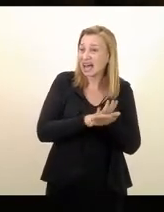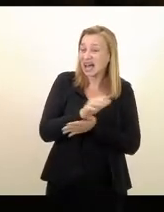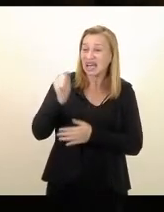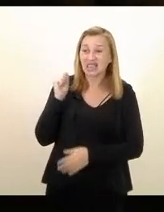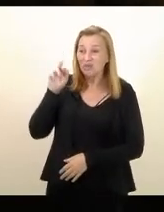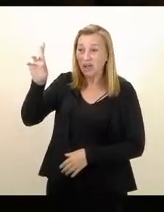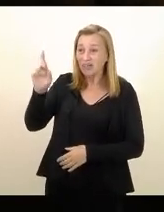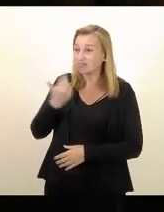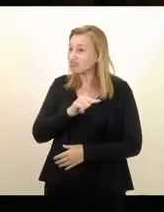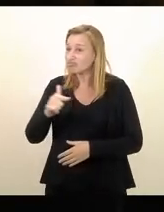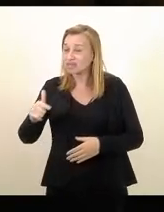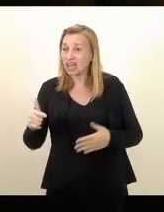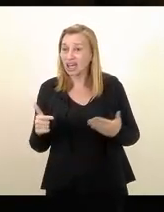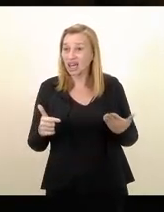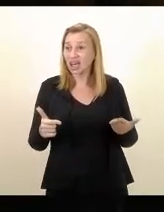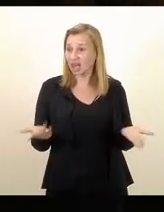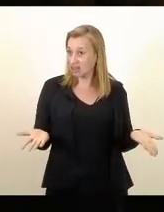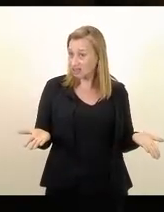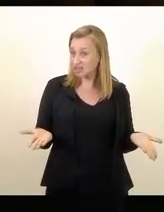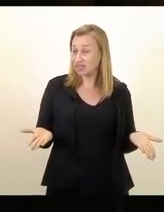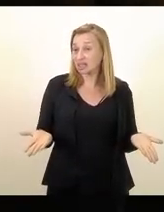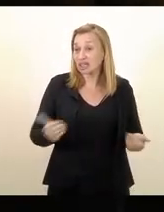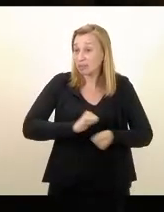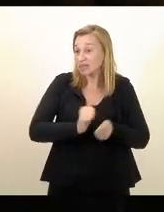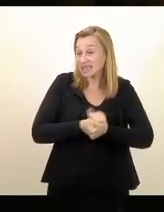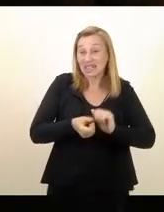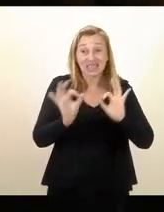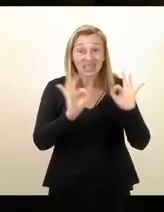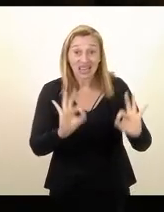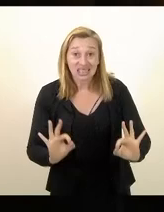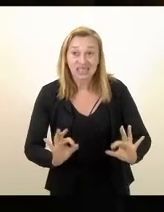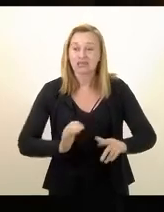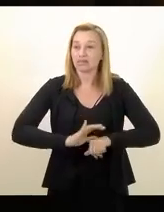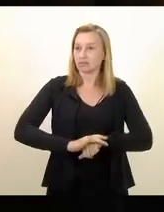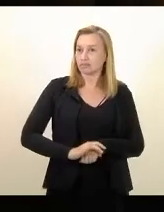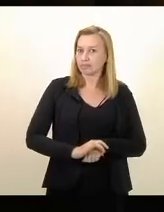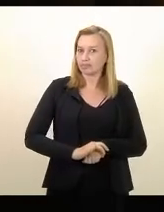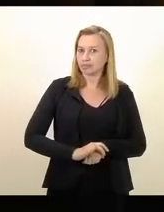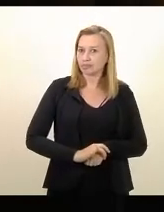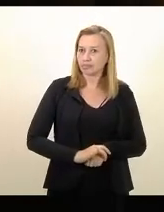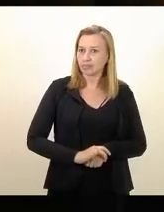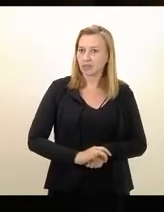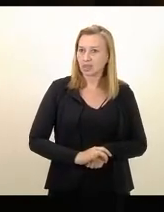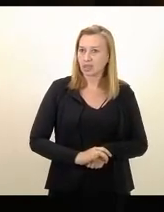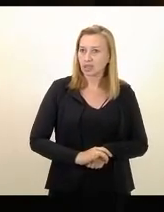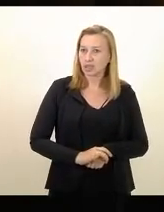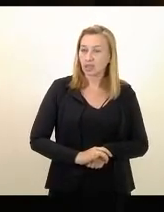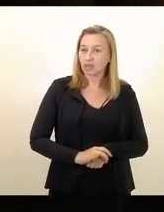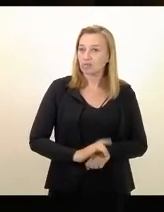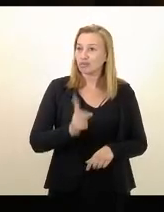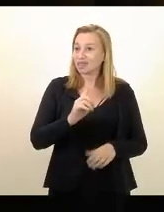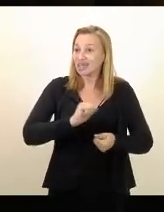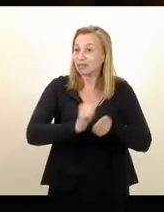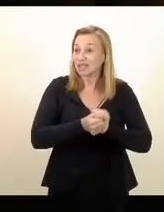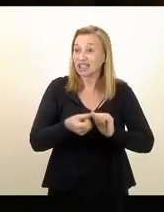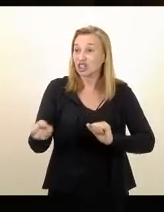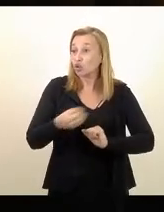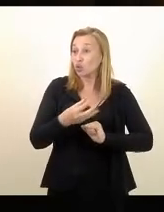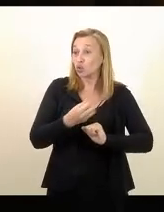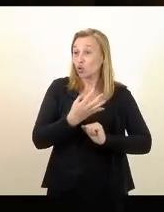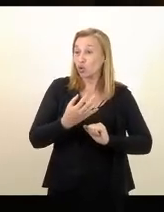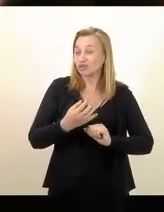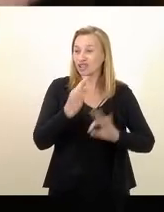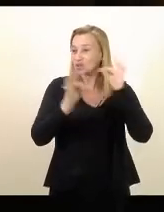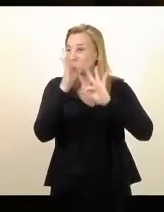desconectada e aí ele usa o trocadilho aqui completamente desconectada daquilo que a modernidade tecnológica proporciona